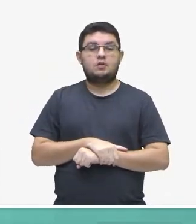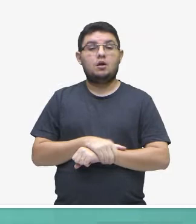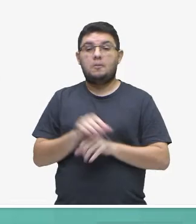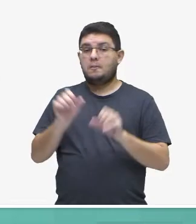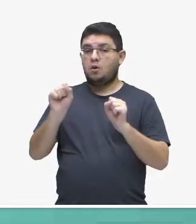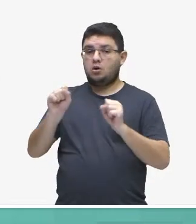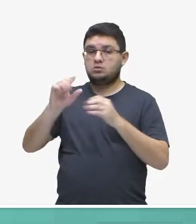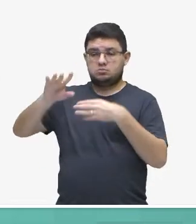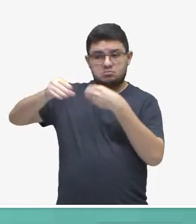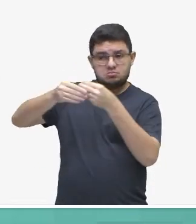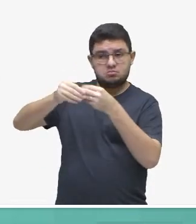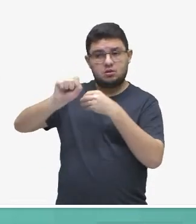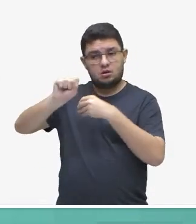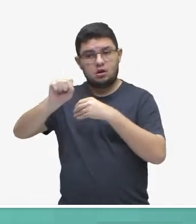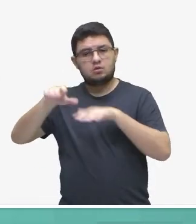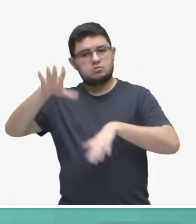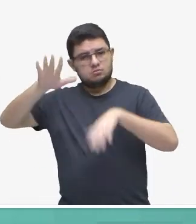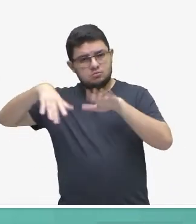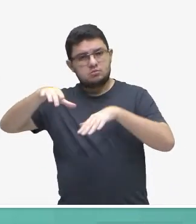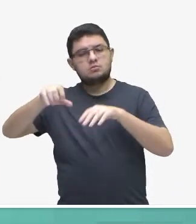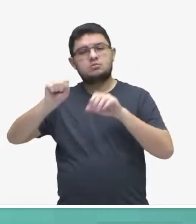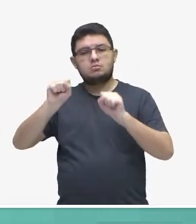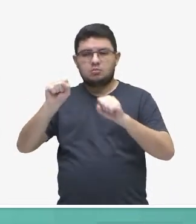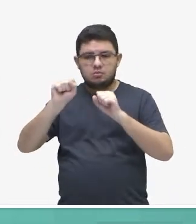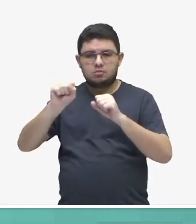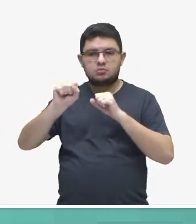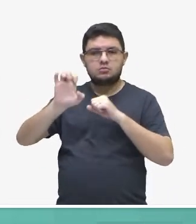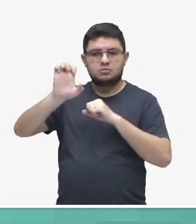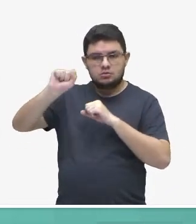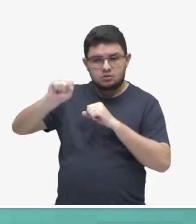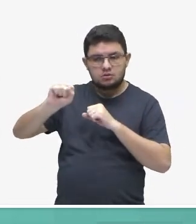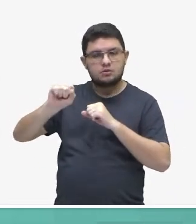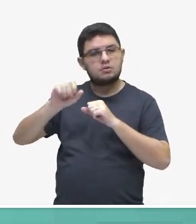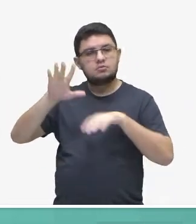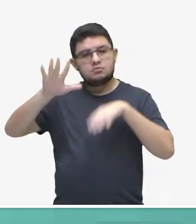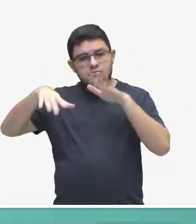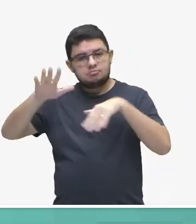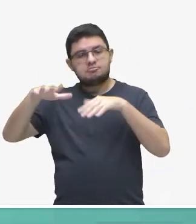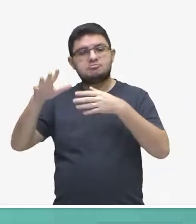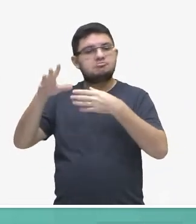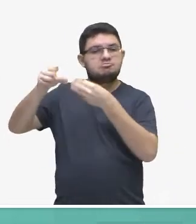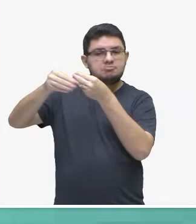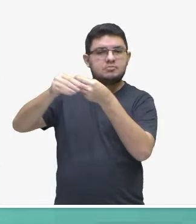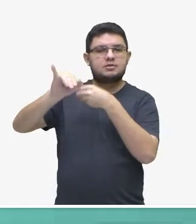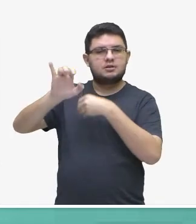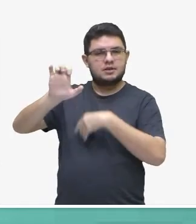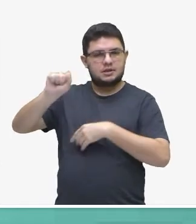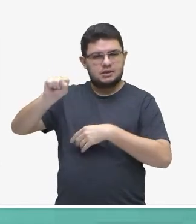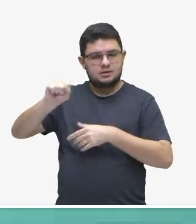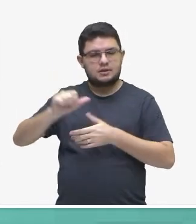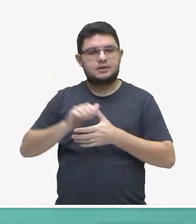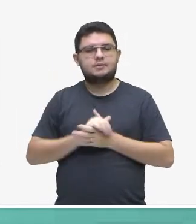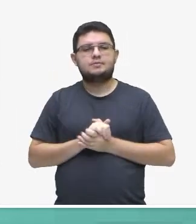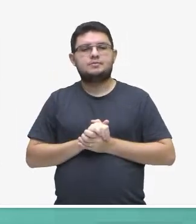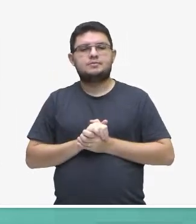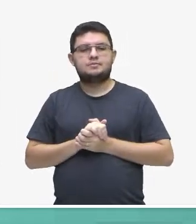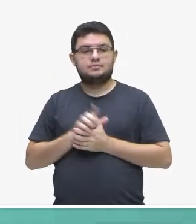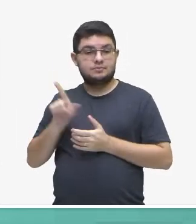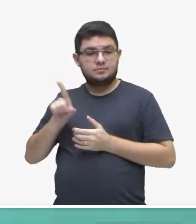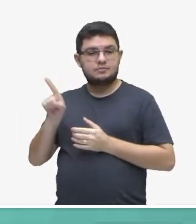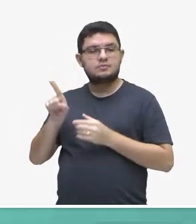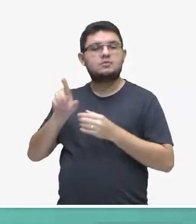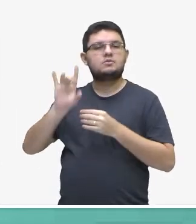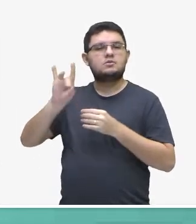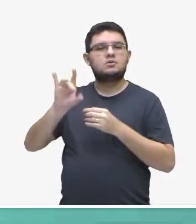esses conteúdos que vocês já viram vão ter que vir à tona, né? Nas próximas aulas. Então, Vitória takes a 15